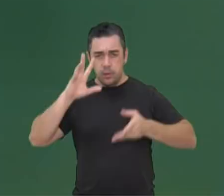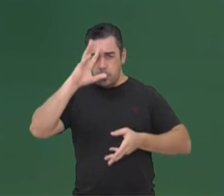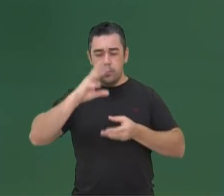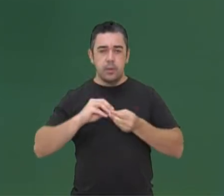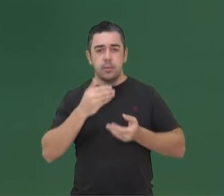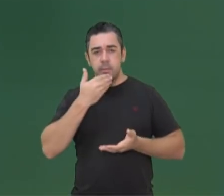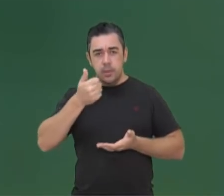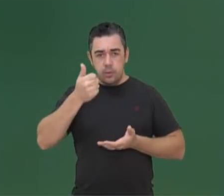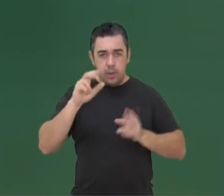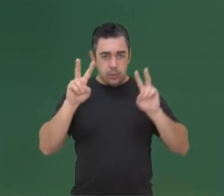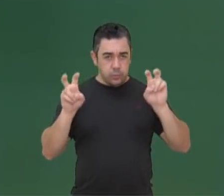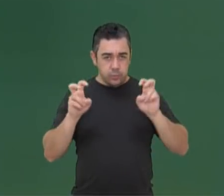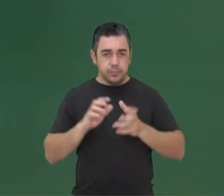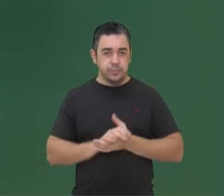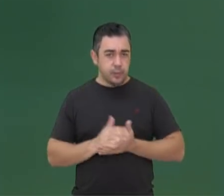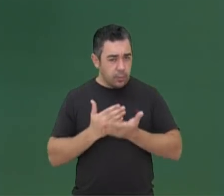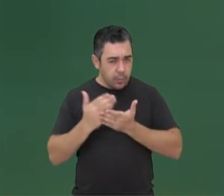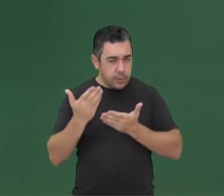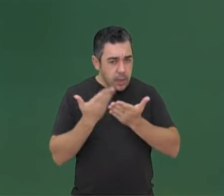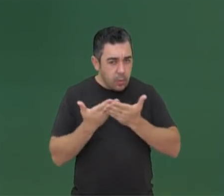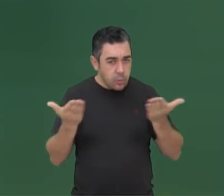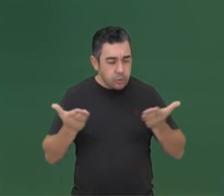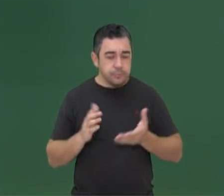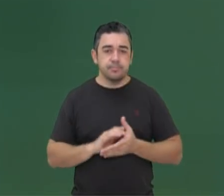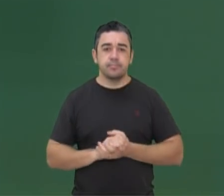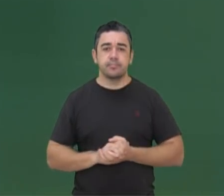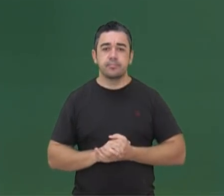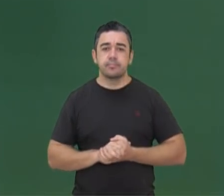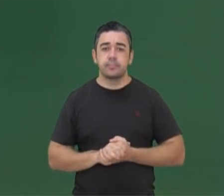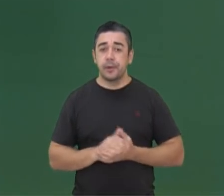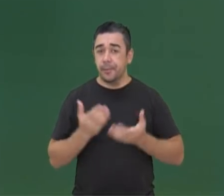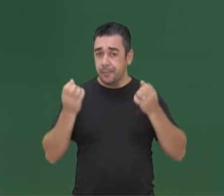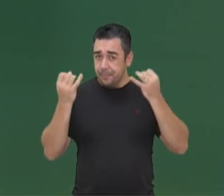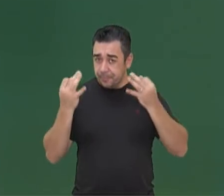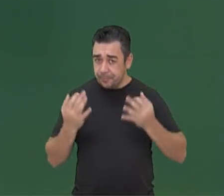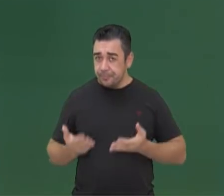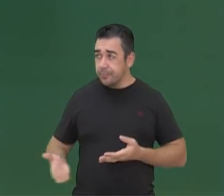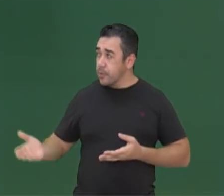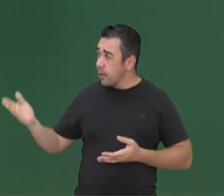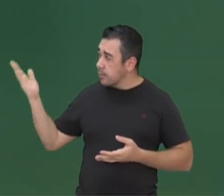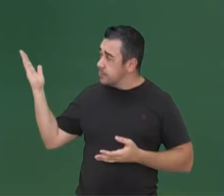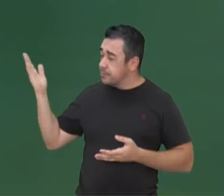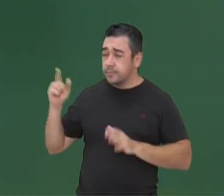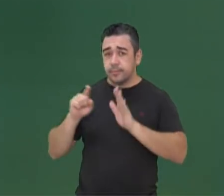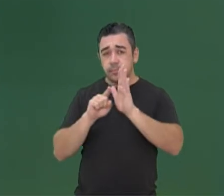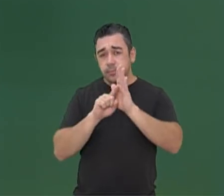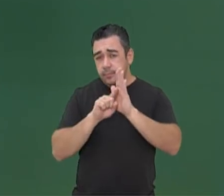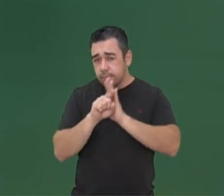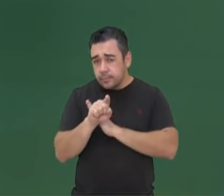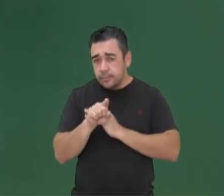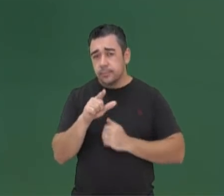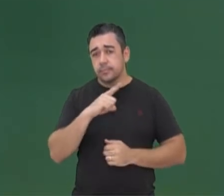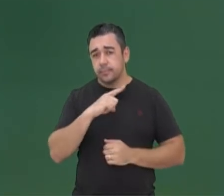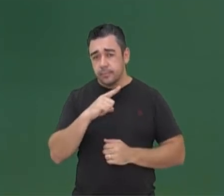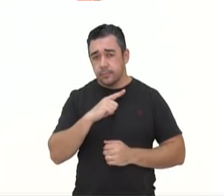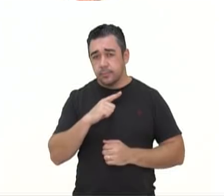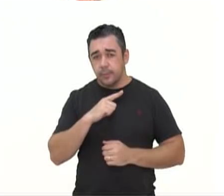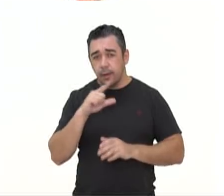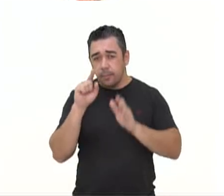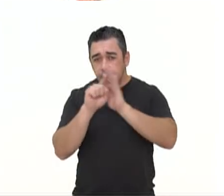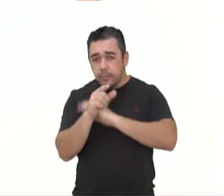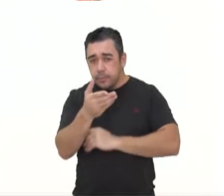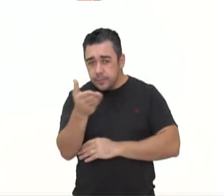entendimento desse assunto. Mas vamos começar a nossa aula de hoje? Eu começo sempre com aquela pergunta, né? Eu trago algumas indagações para